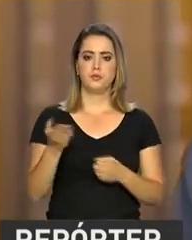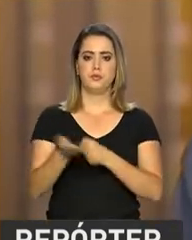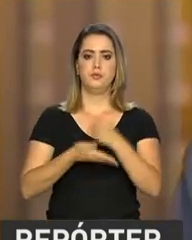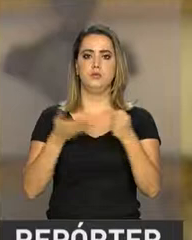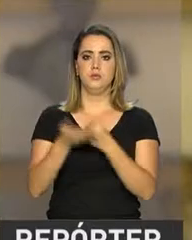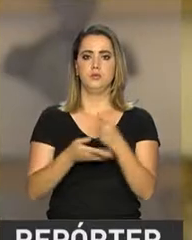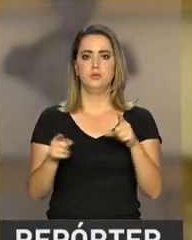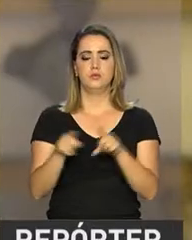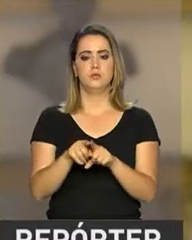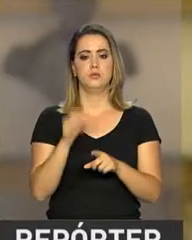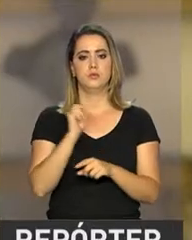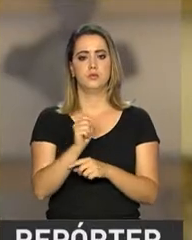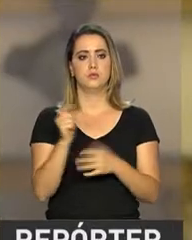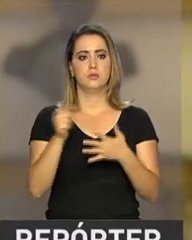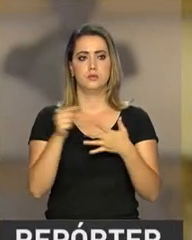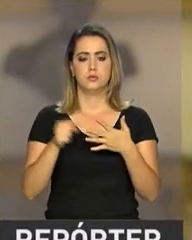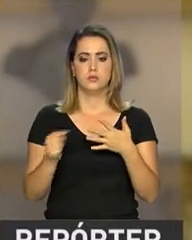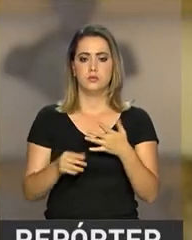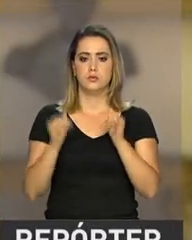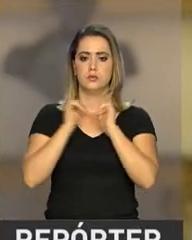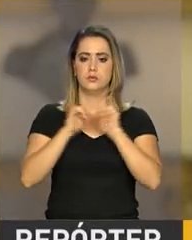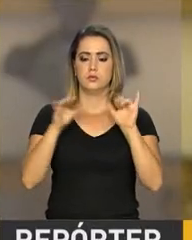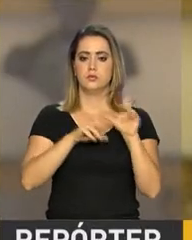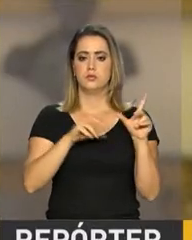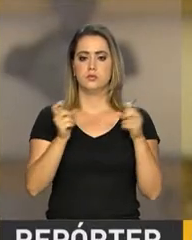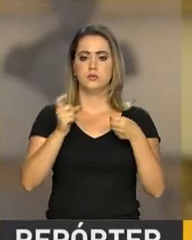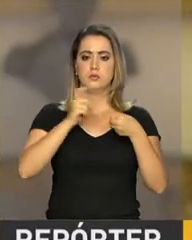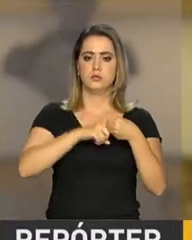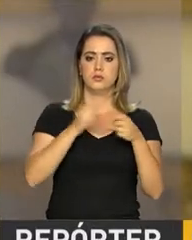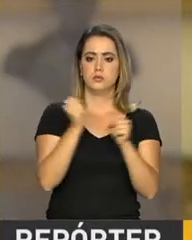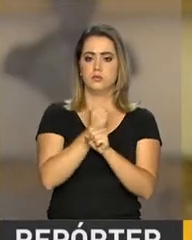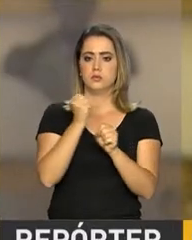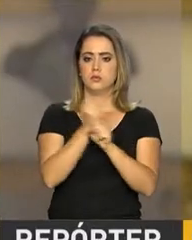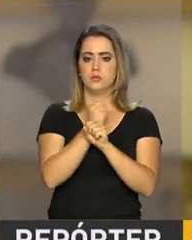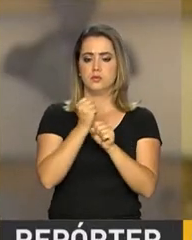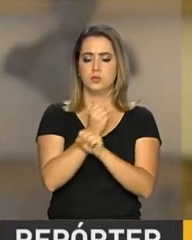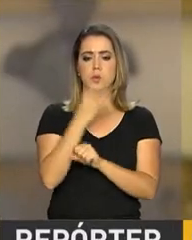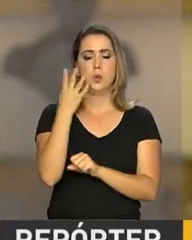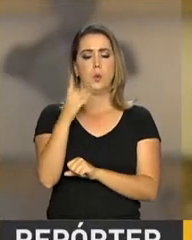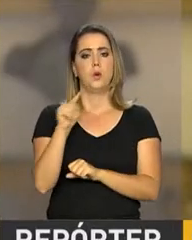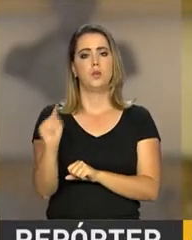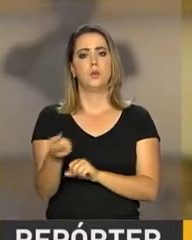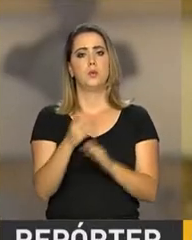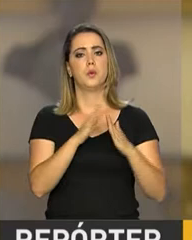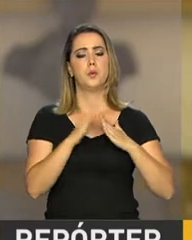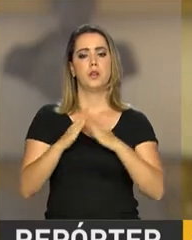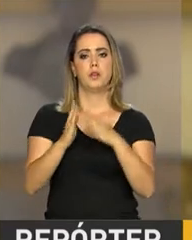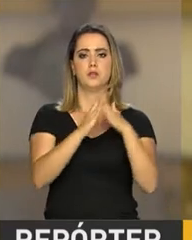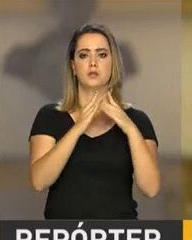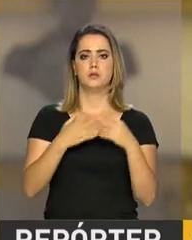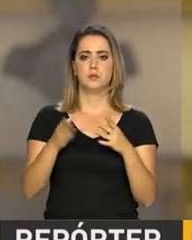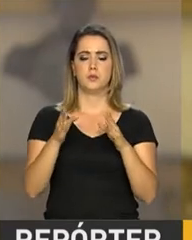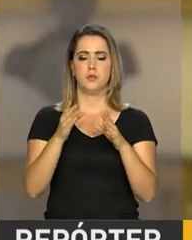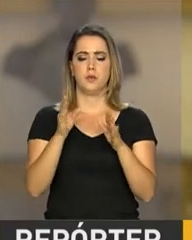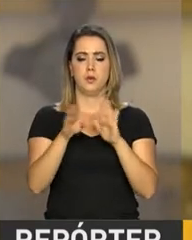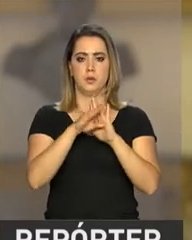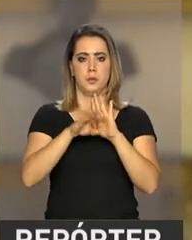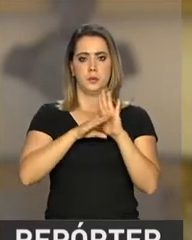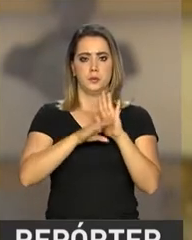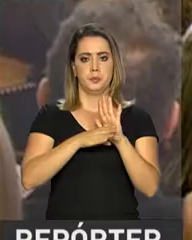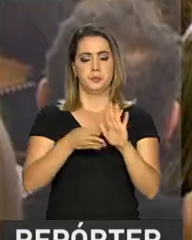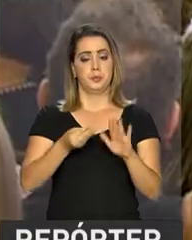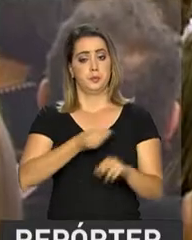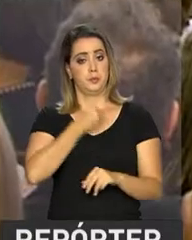de saneamento. Entre as medidas anunciadas está a retomada das obras de 4 mil unidades habitacionais do programa Minha Casa